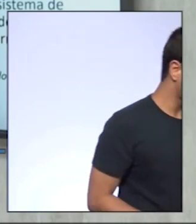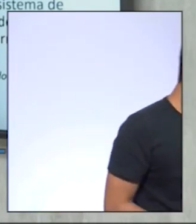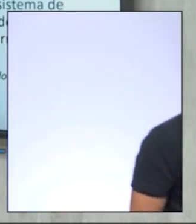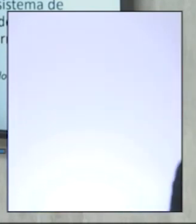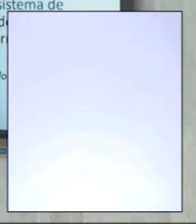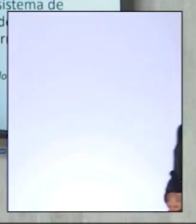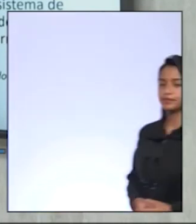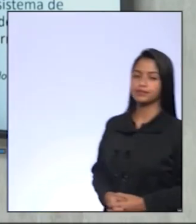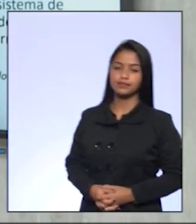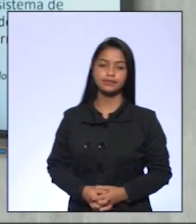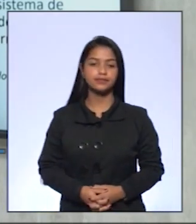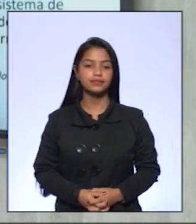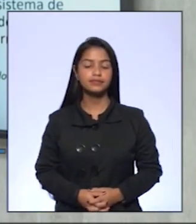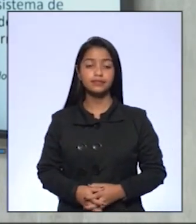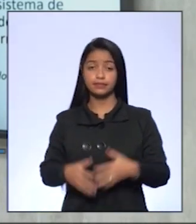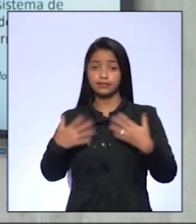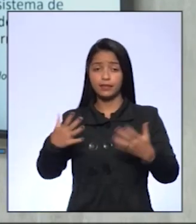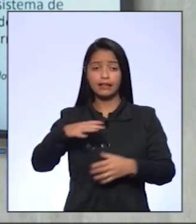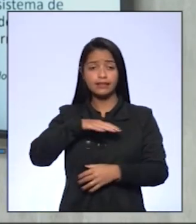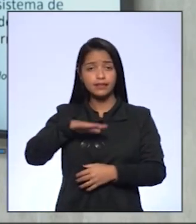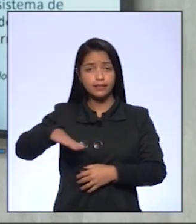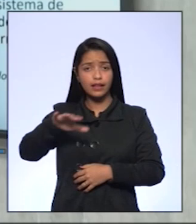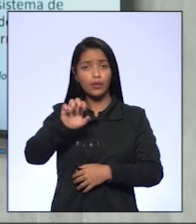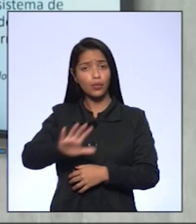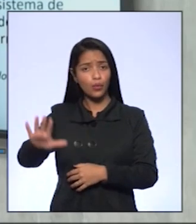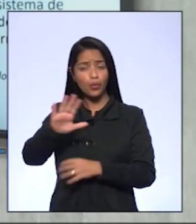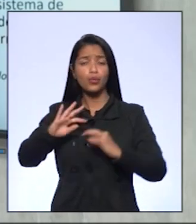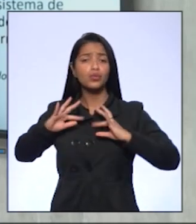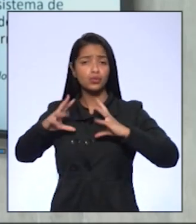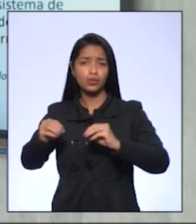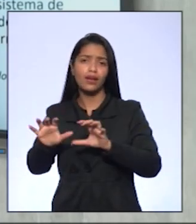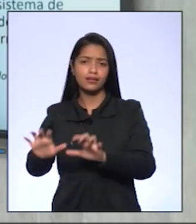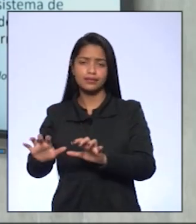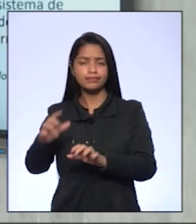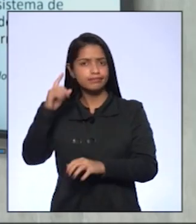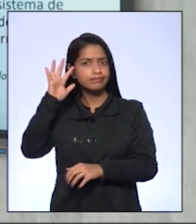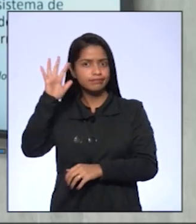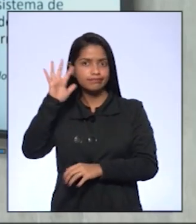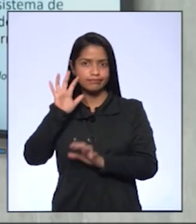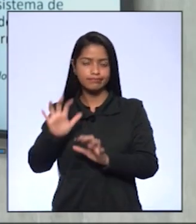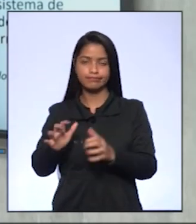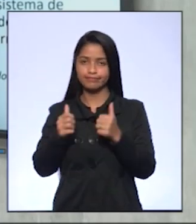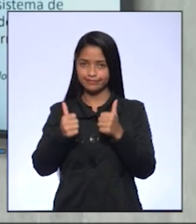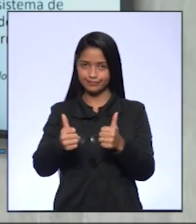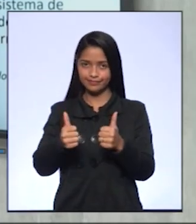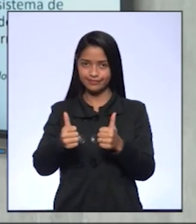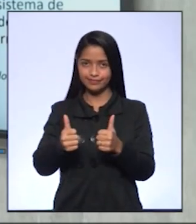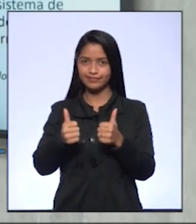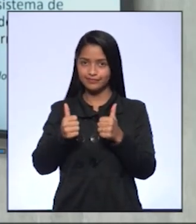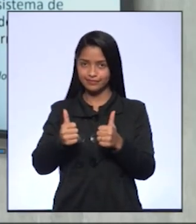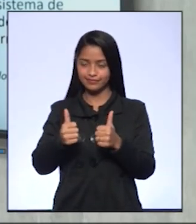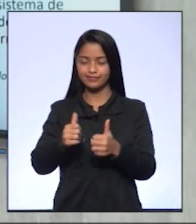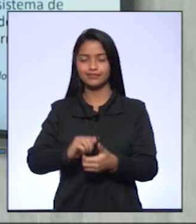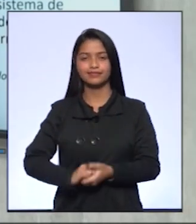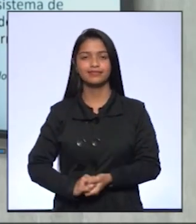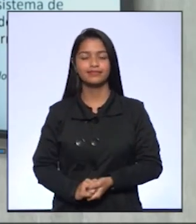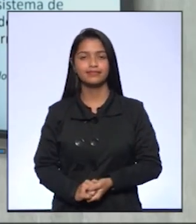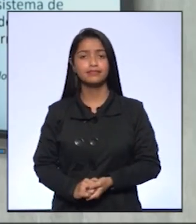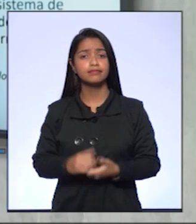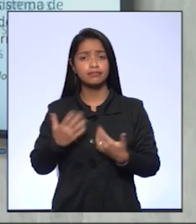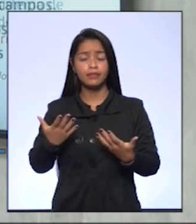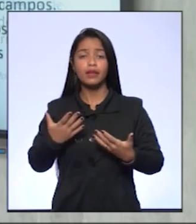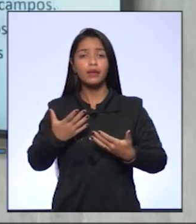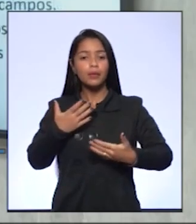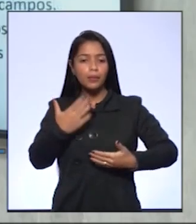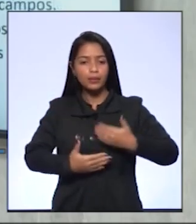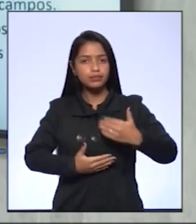volta, que carregam essas ideias, os burgos, as vilas, né, carregam essa ideia. Beleza? Beleza? Ou seja, existe um processo